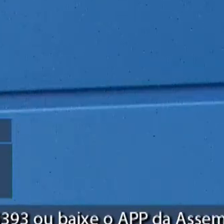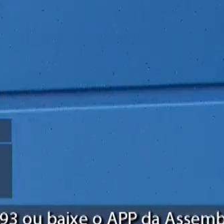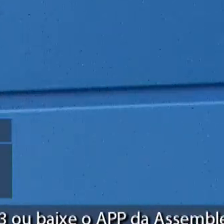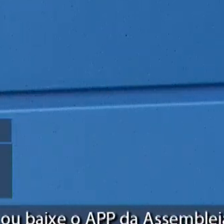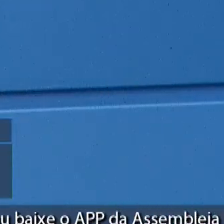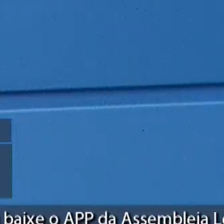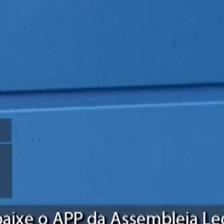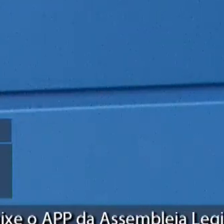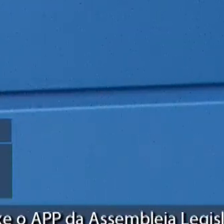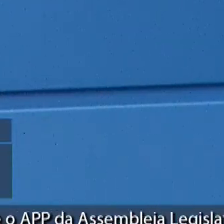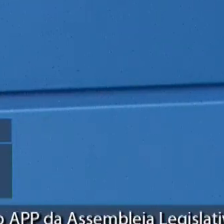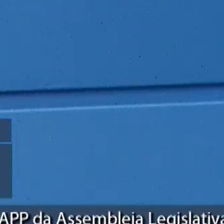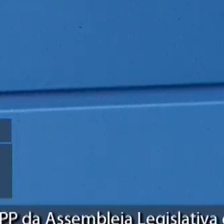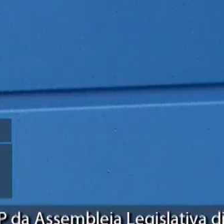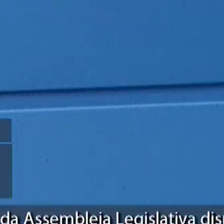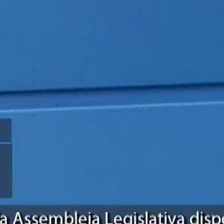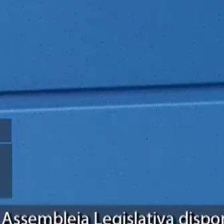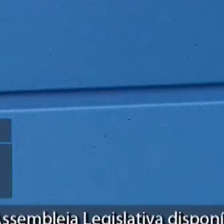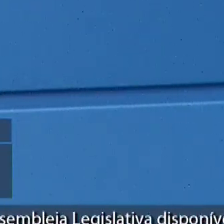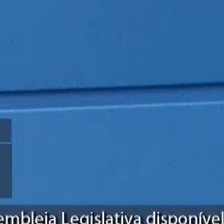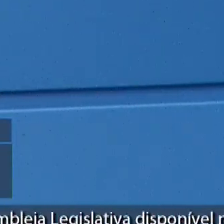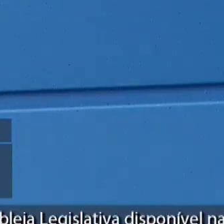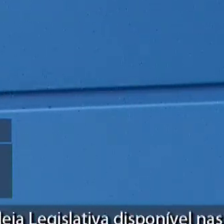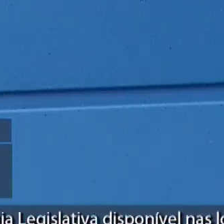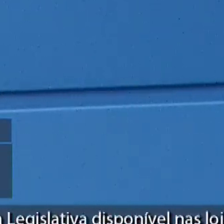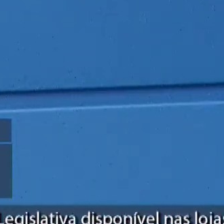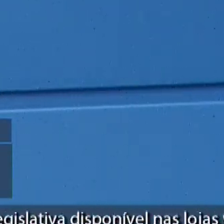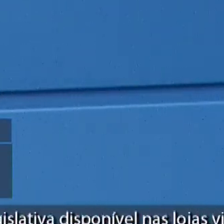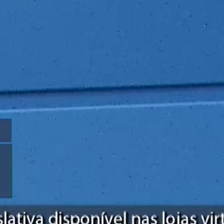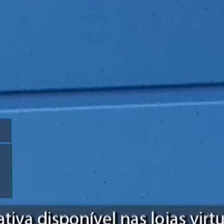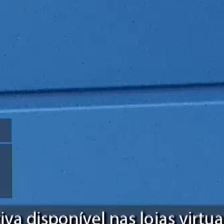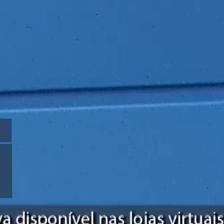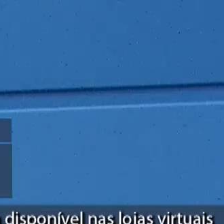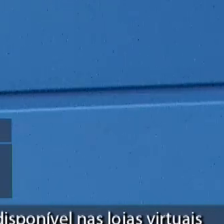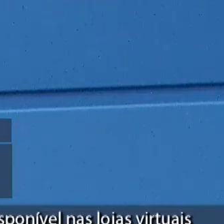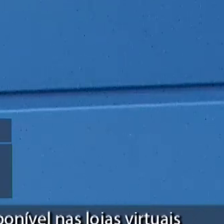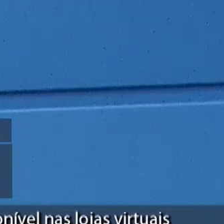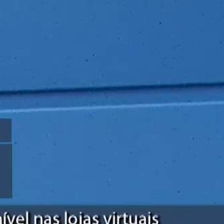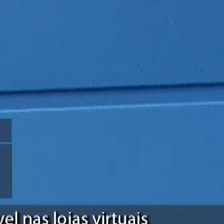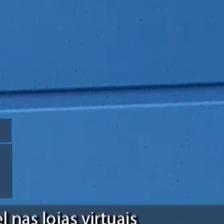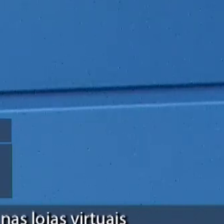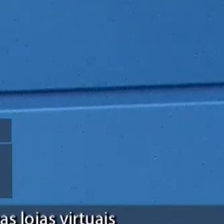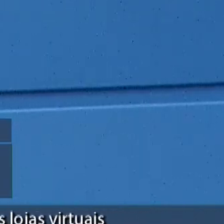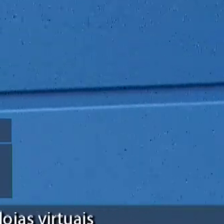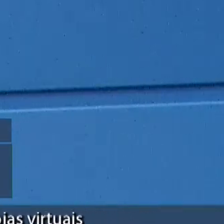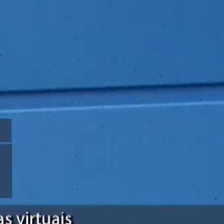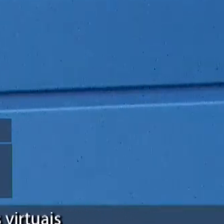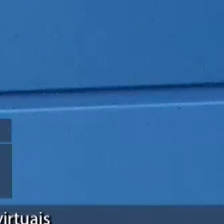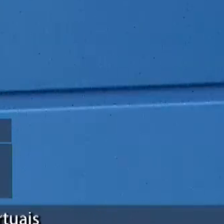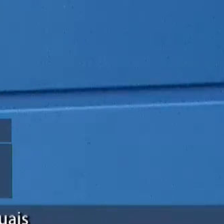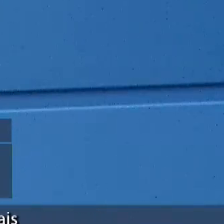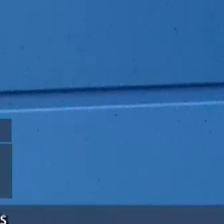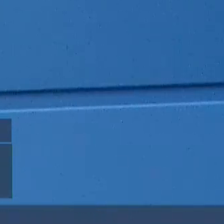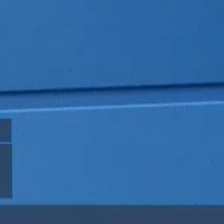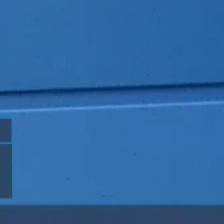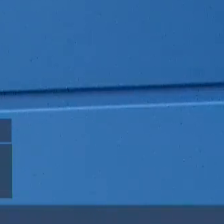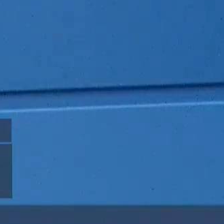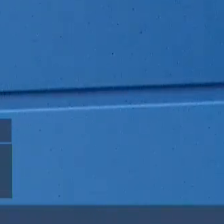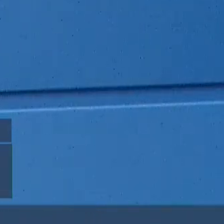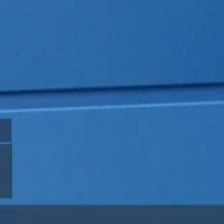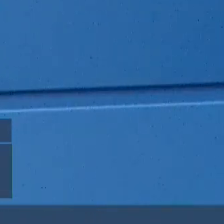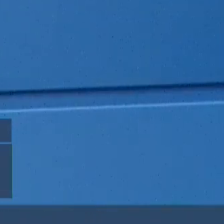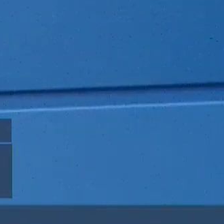feito um desconto de 52%. Isso, matematicamente, é uma coisa meio que